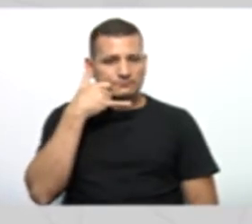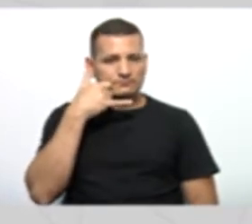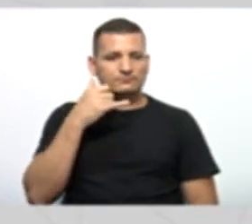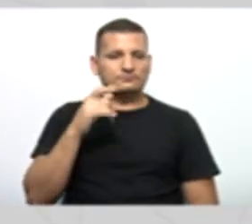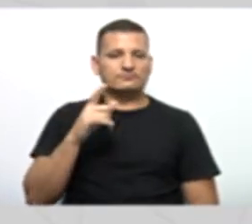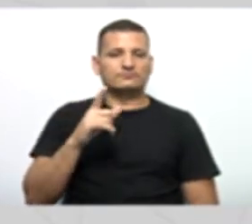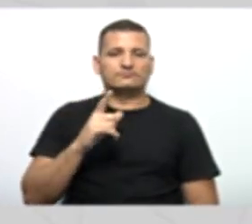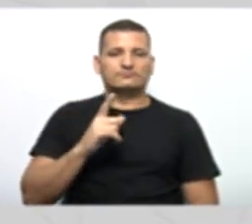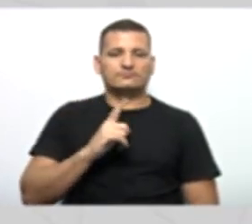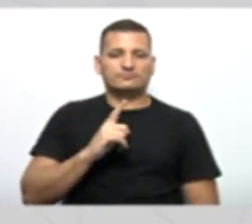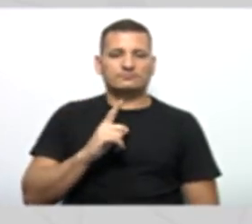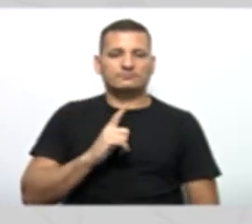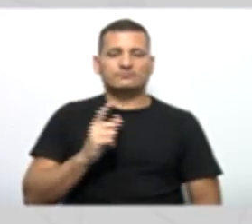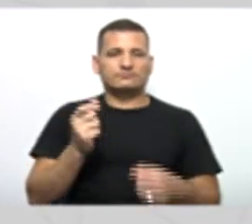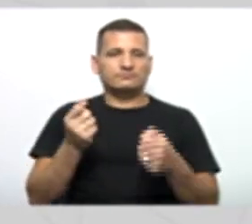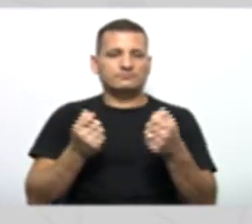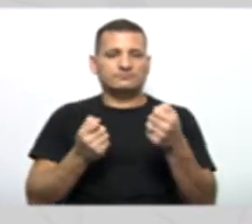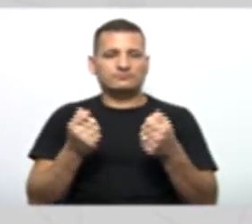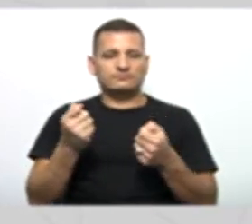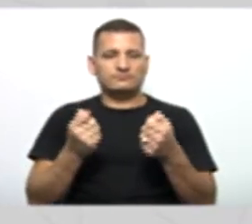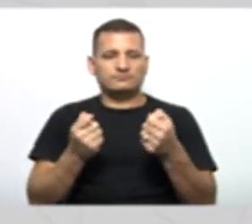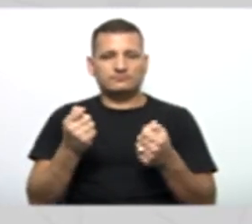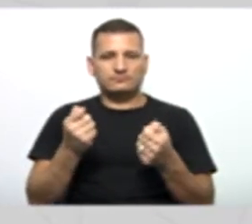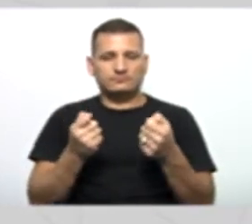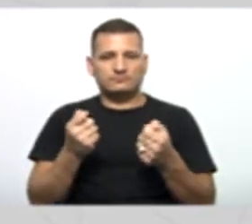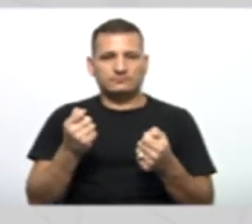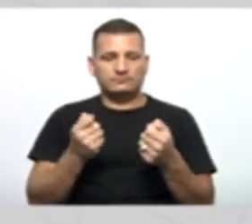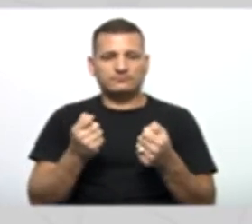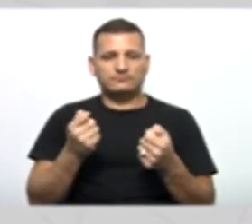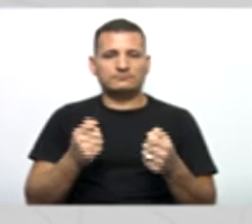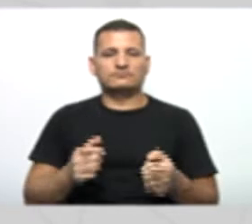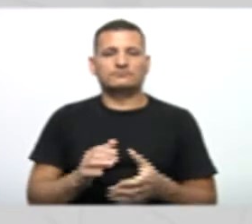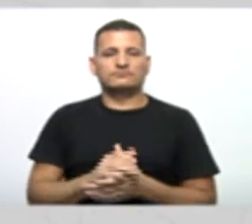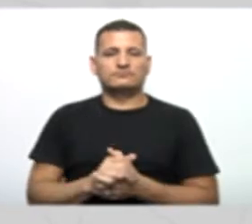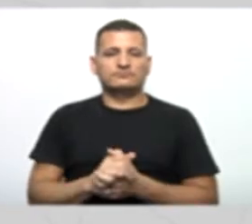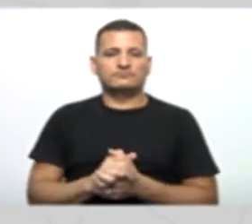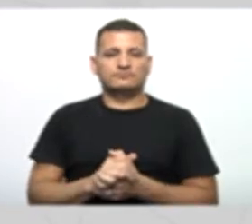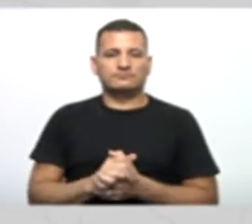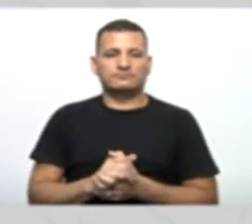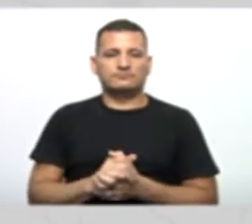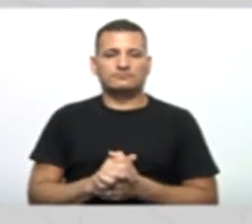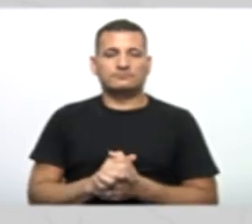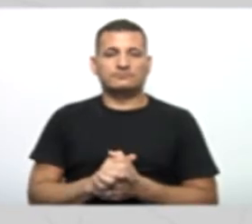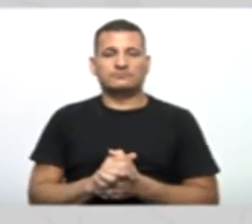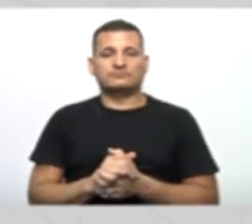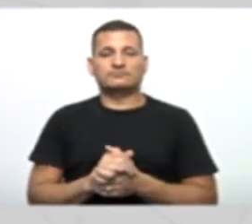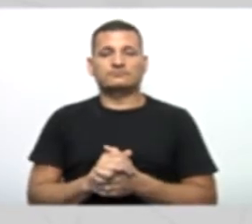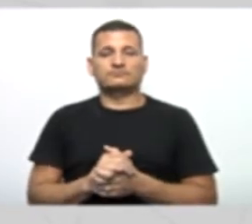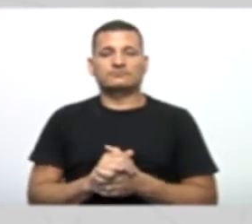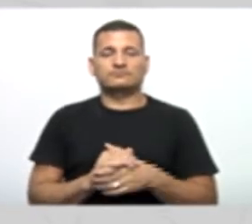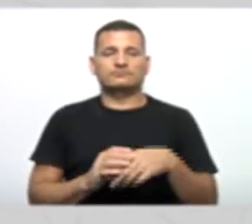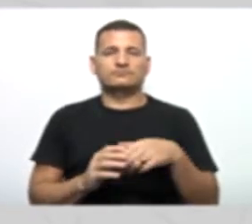tem carro também. Ele possui carro. A nossa relação é de um para muitos